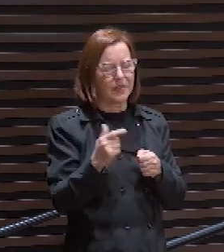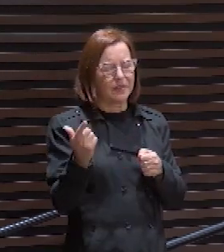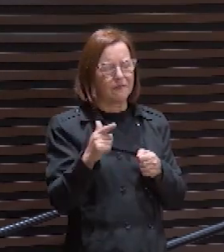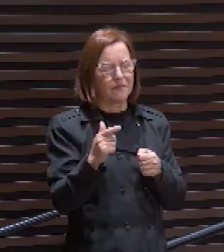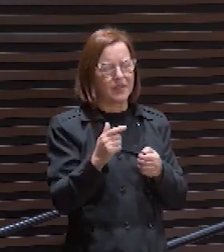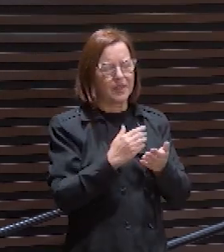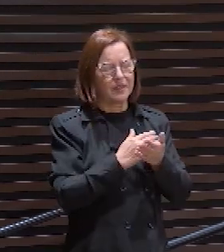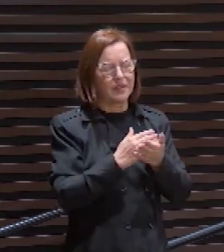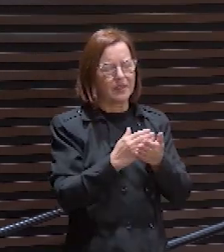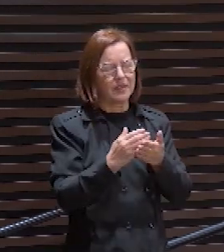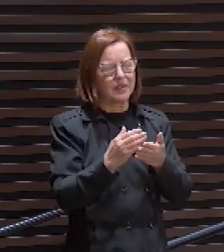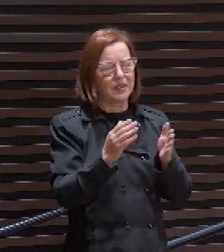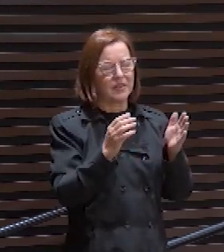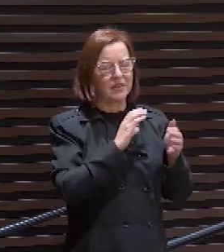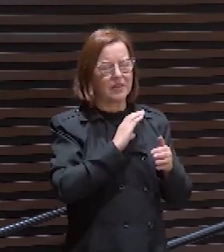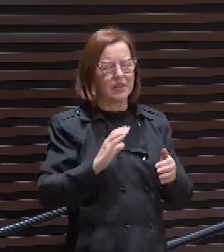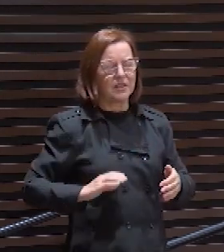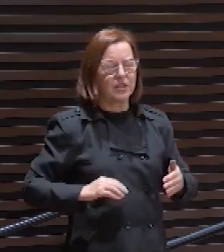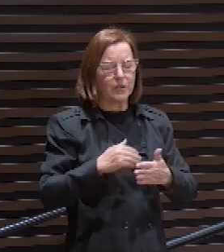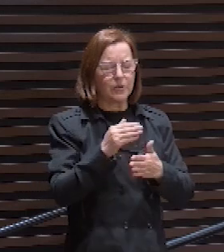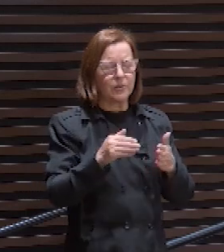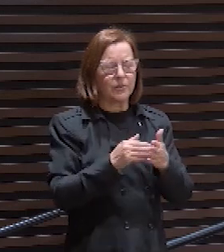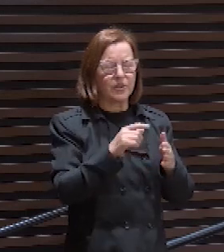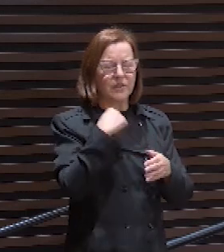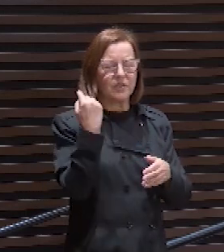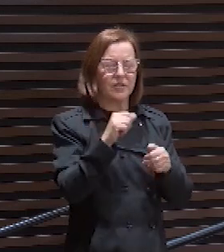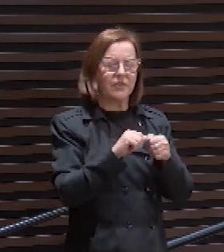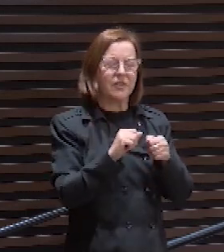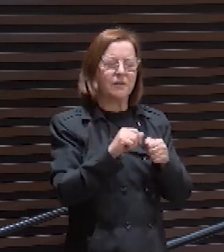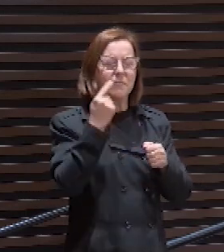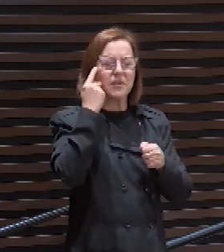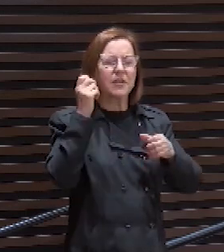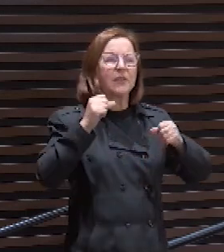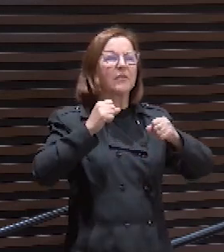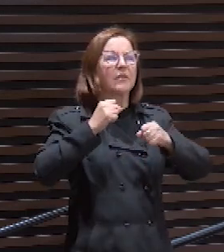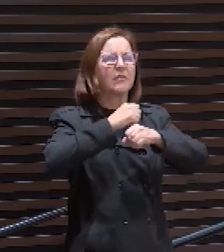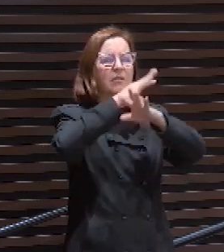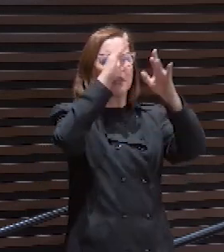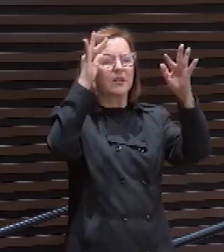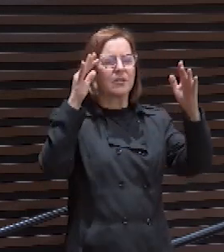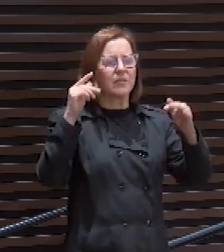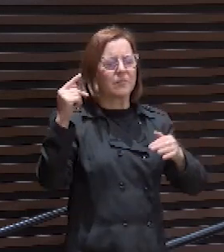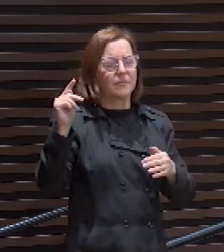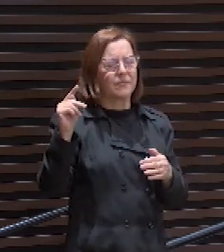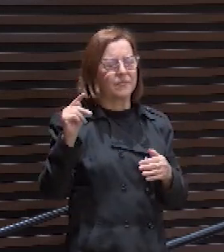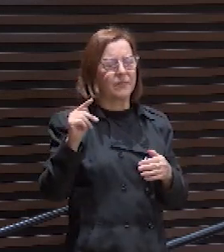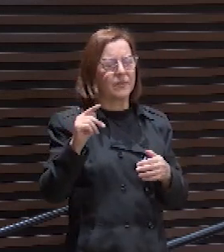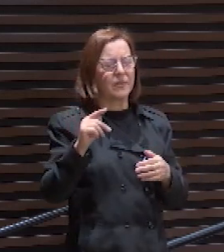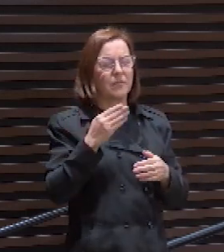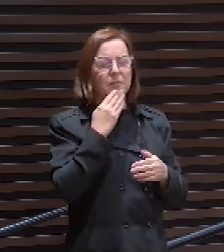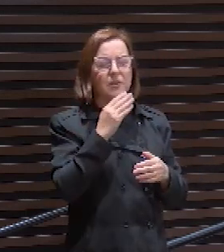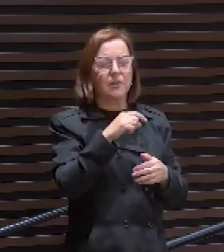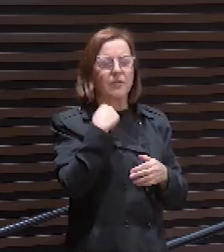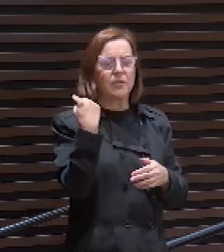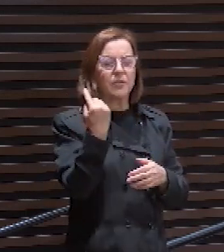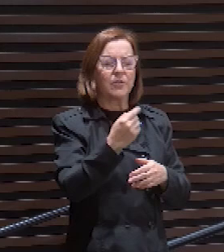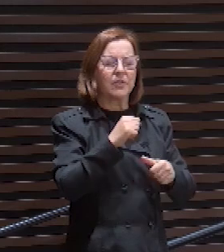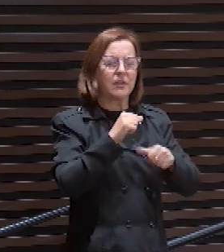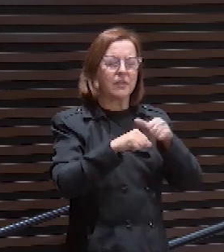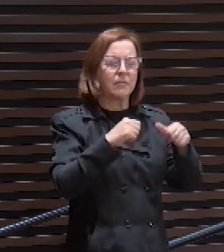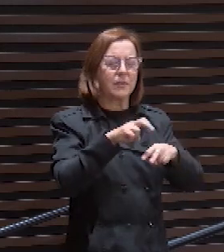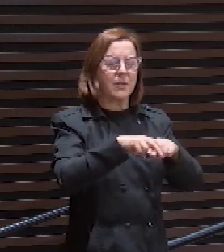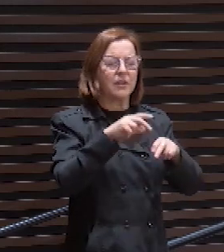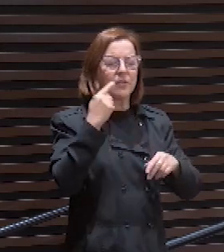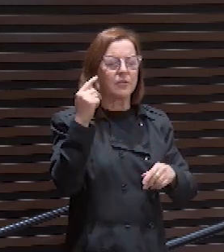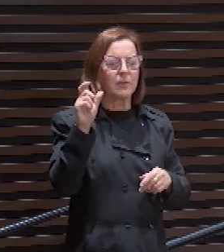E tudo que fizermos seja para a tua glória, meu Pai. Pedimos que nos transforme pela tua palavra, nos ajude a